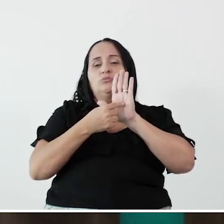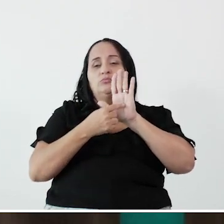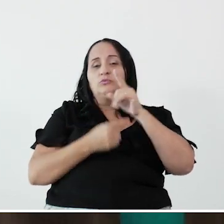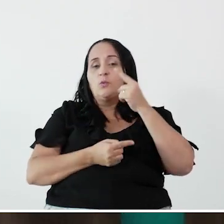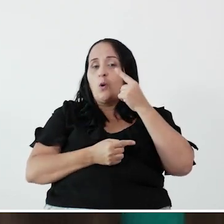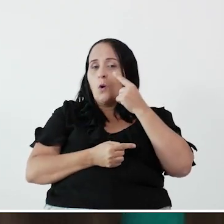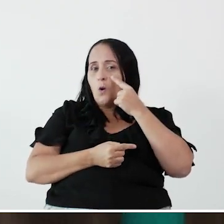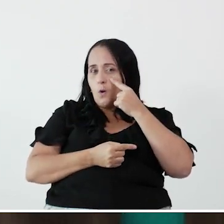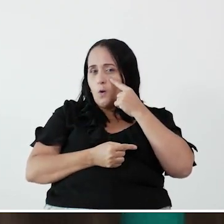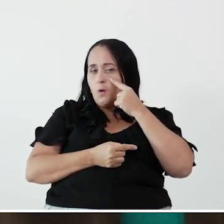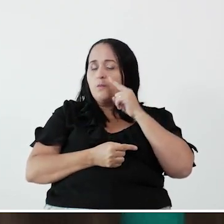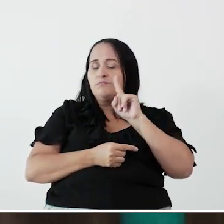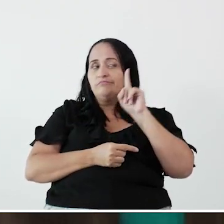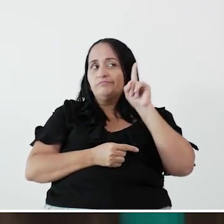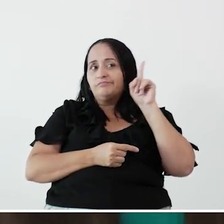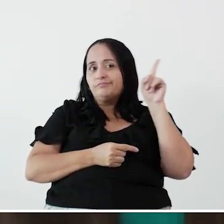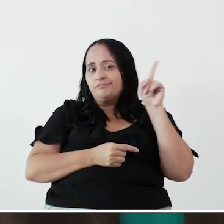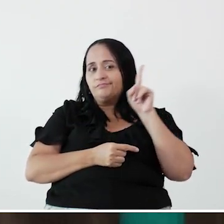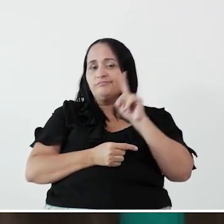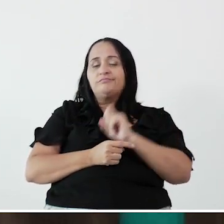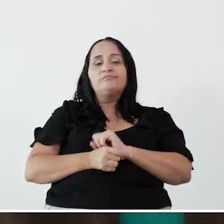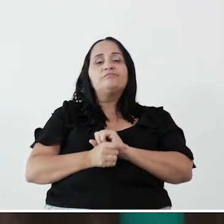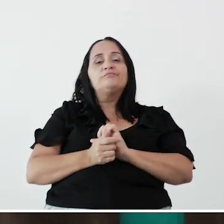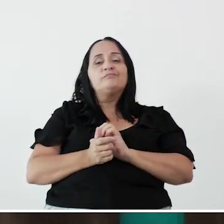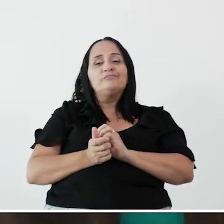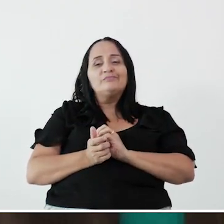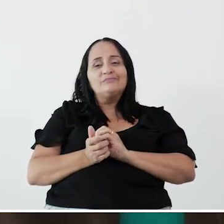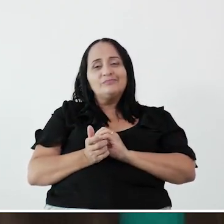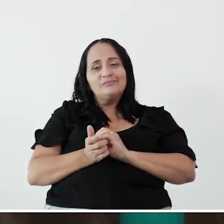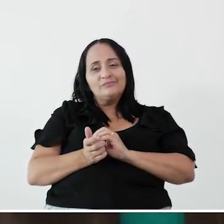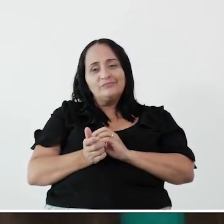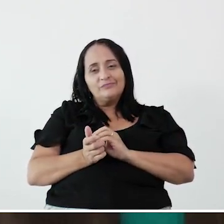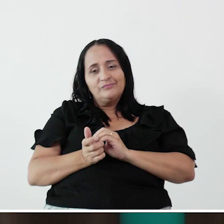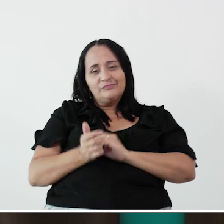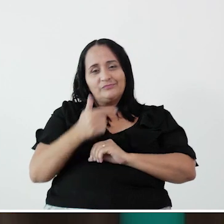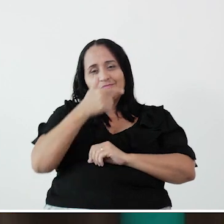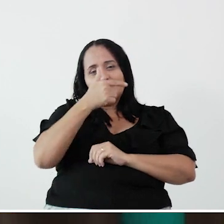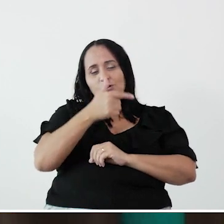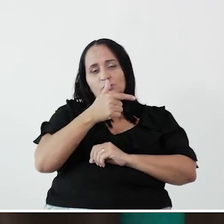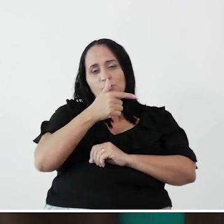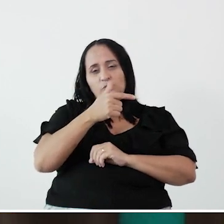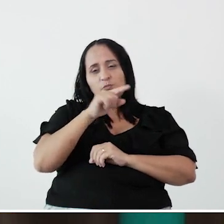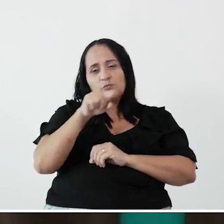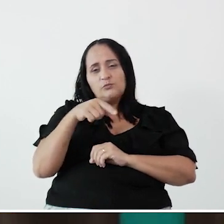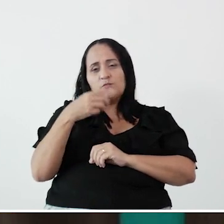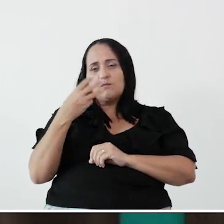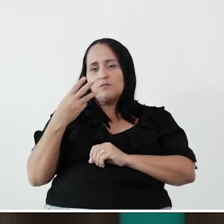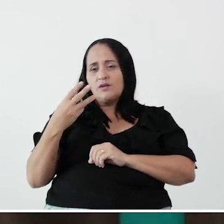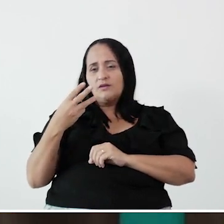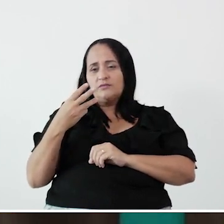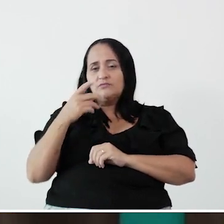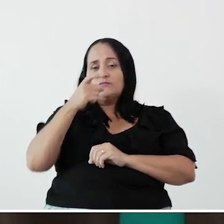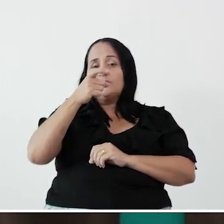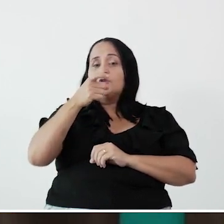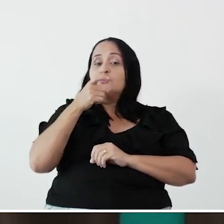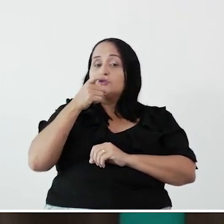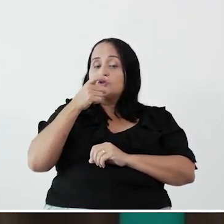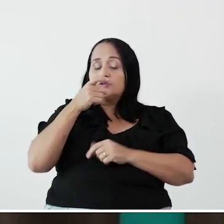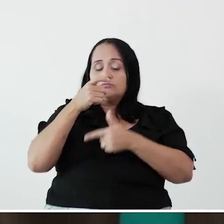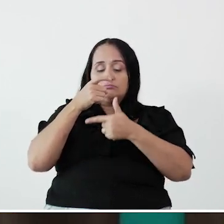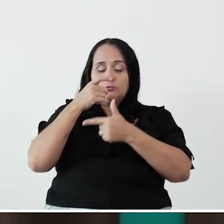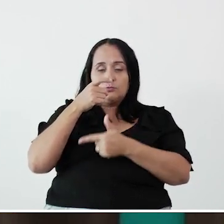vamos aproveitar o ponto de coordenadas 2, 3. Temos para x o